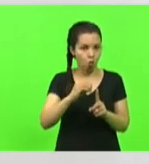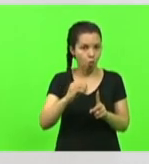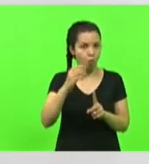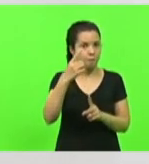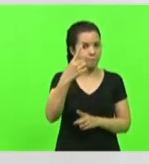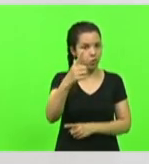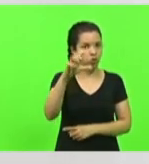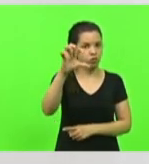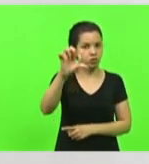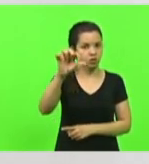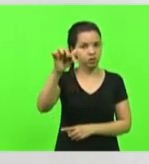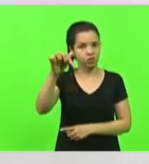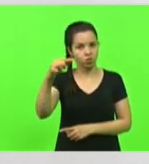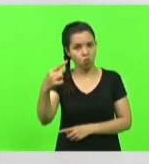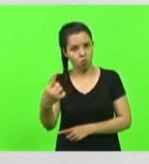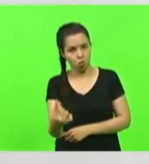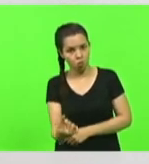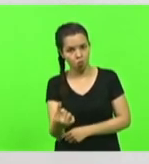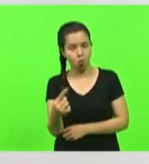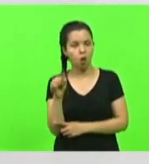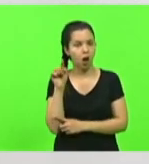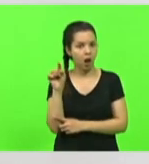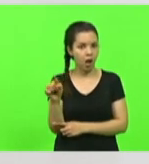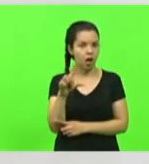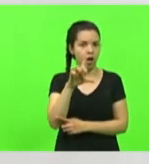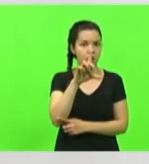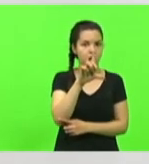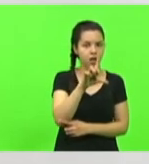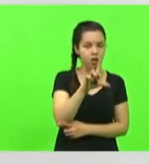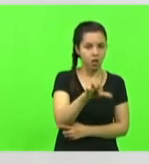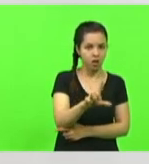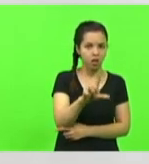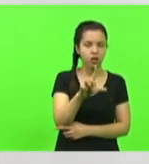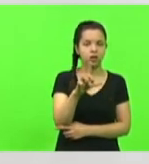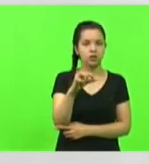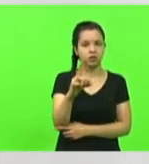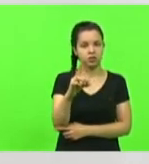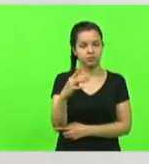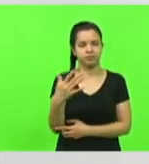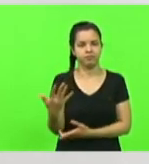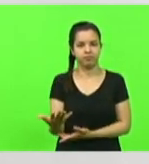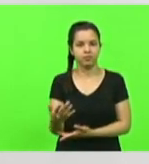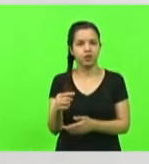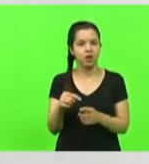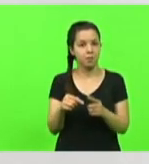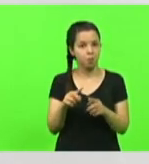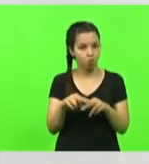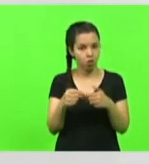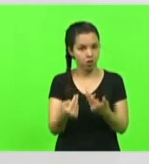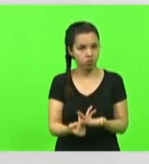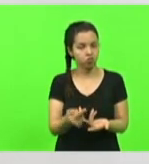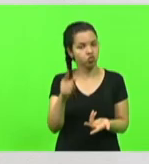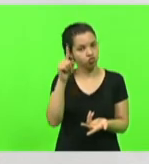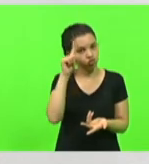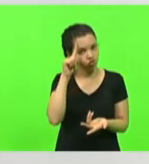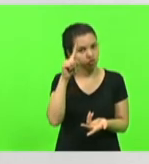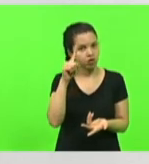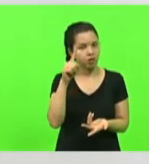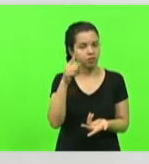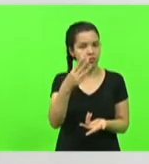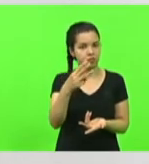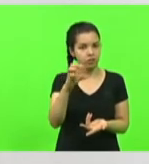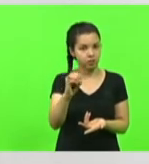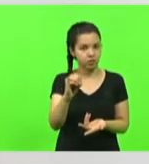de Dirigentes Logistas de São Bento do Sul. Portanto, no dia 30, 50